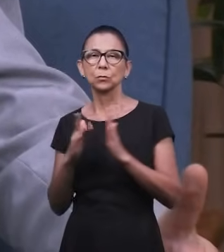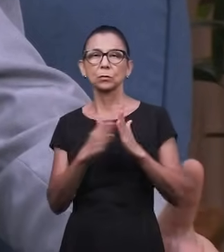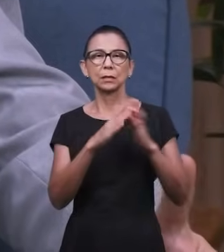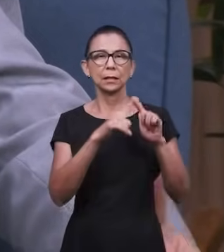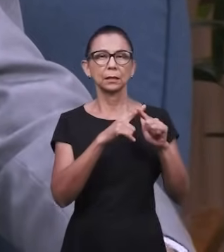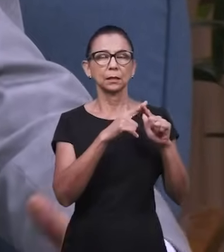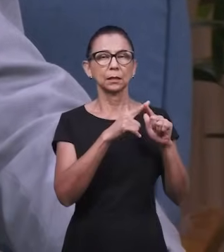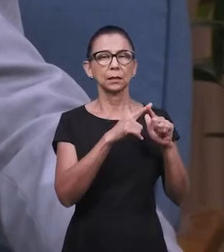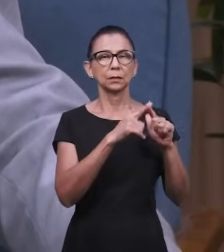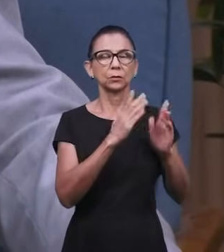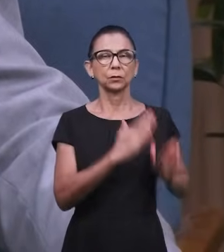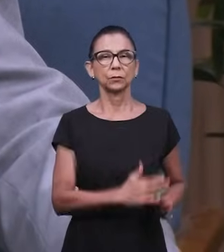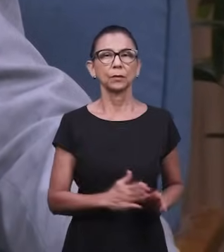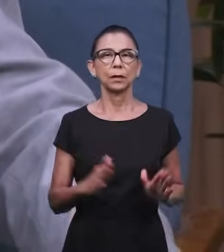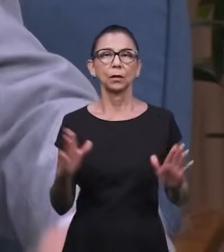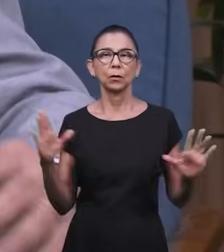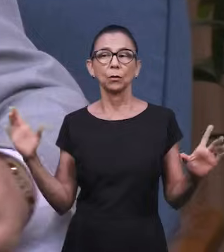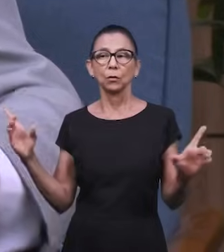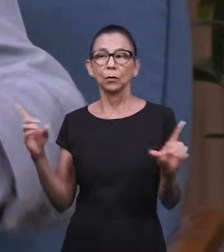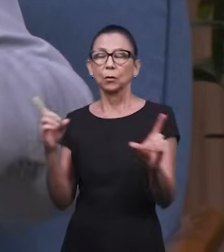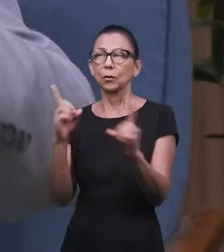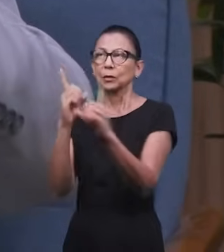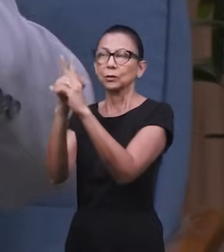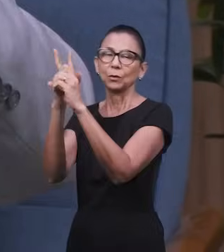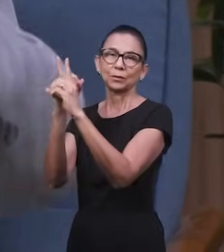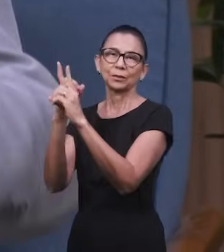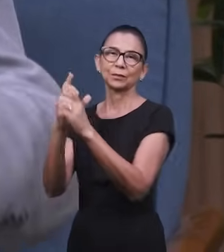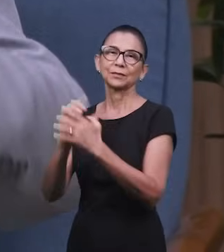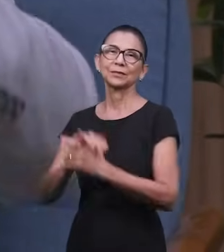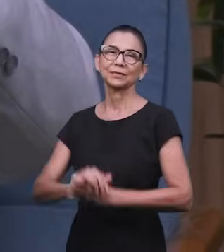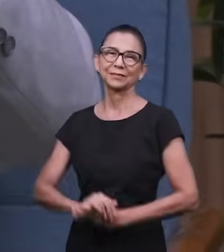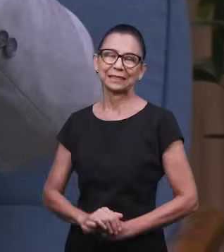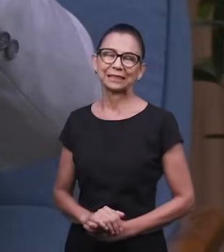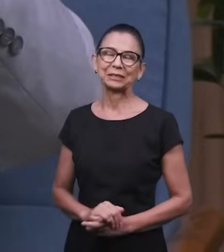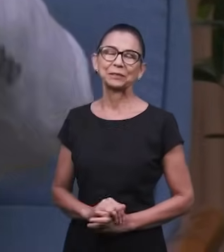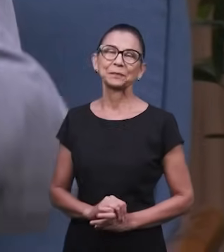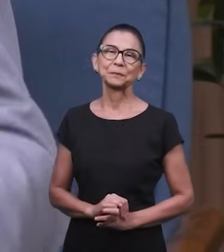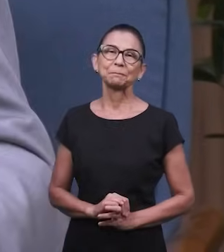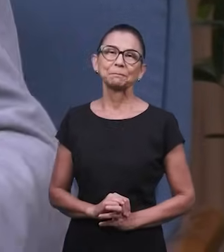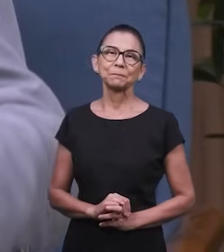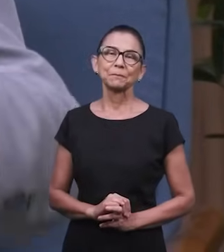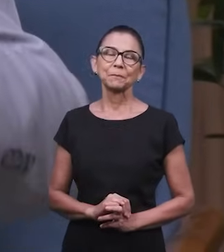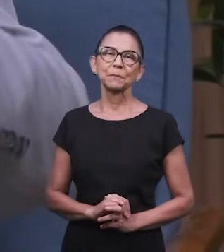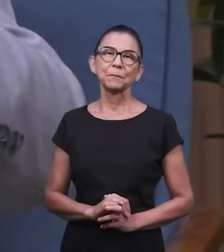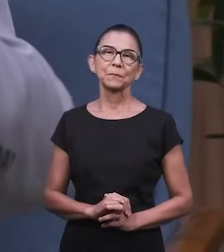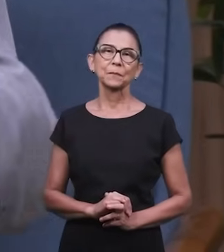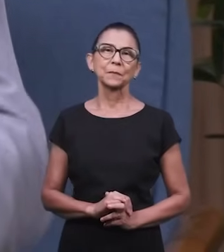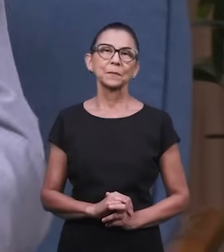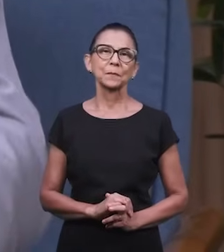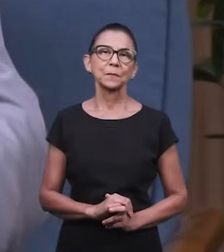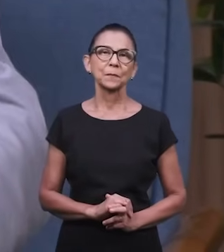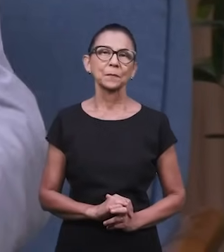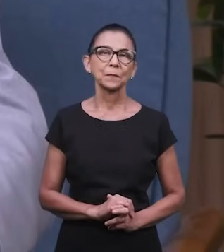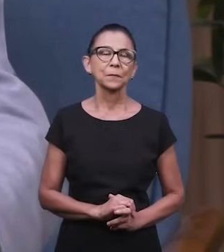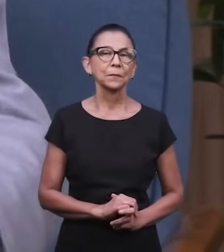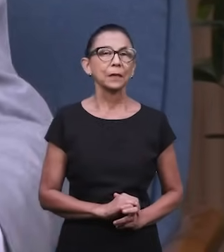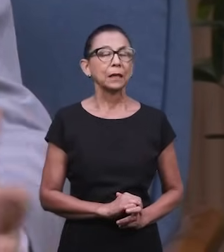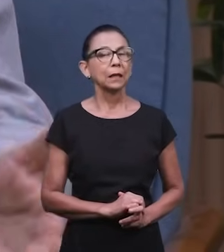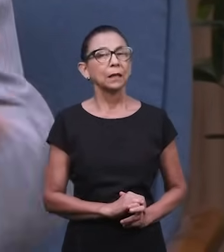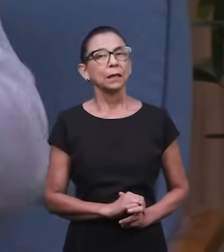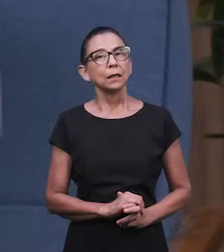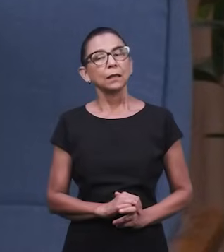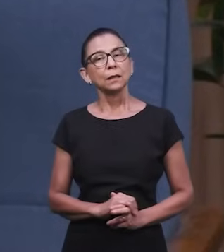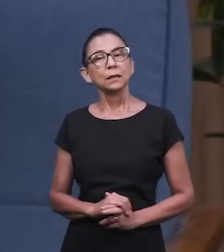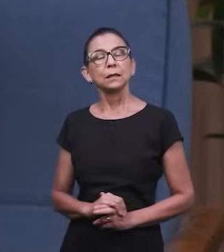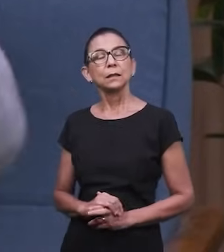da igreja com o Senhor Jesus, que foi a essência da mensagem trazida no Trombetas e